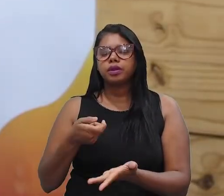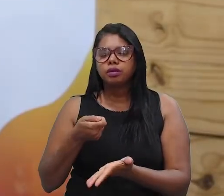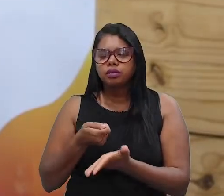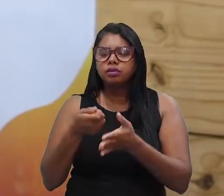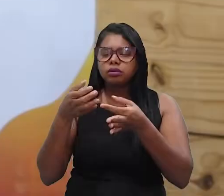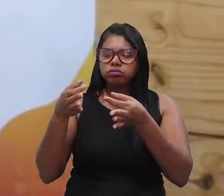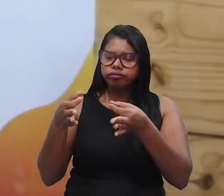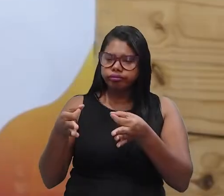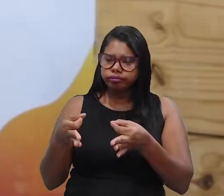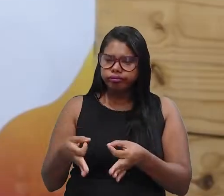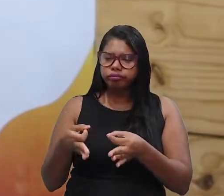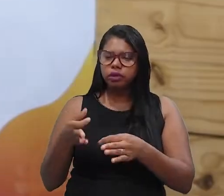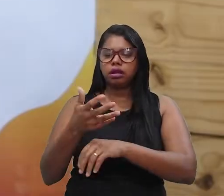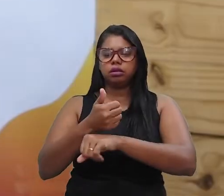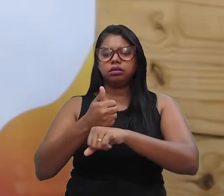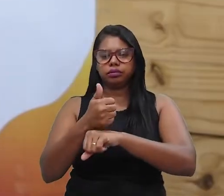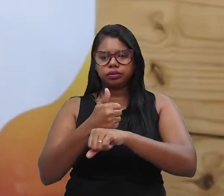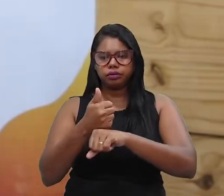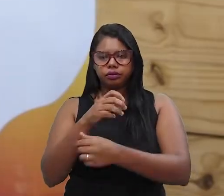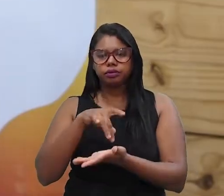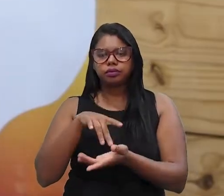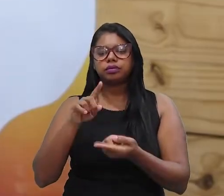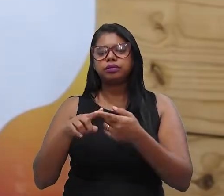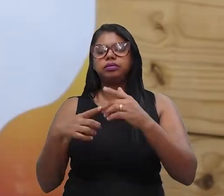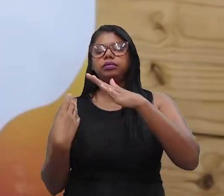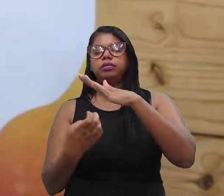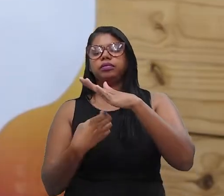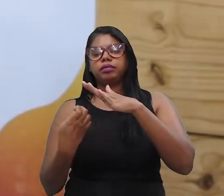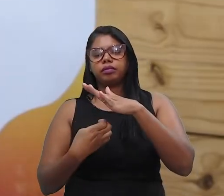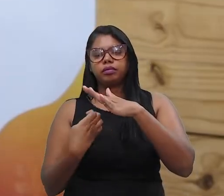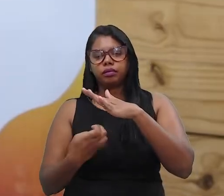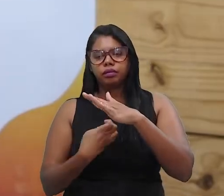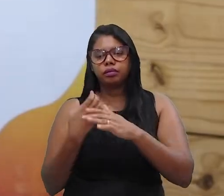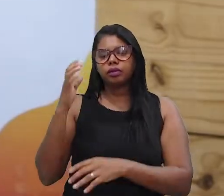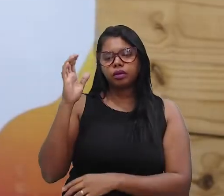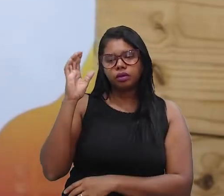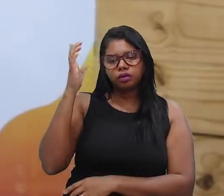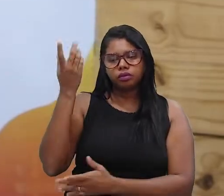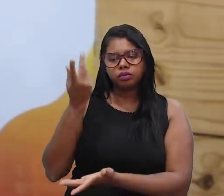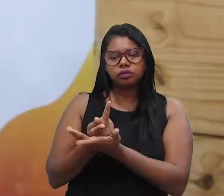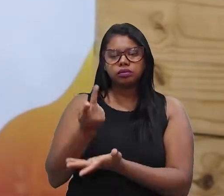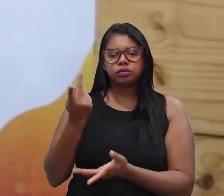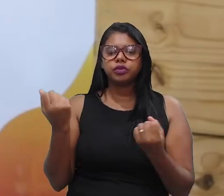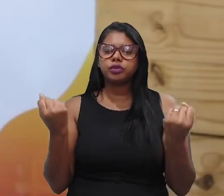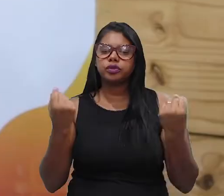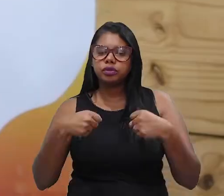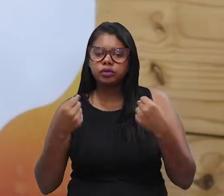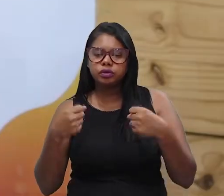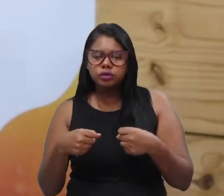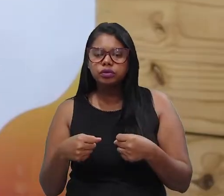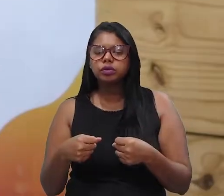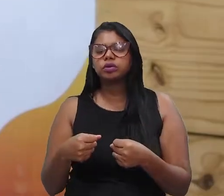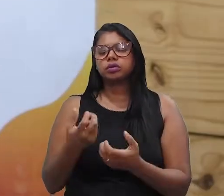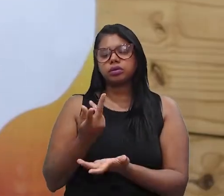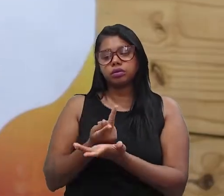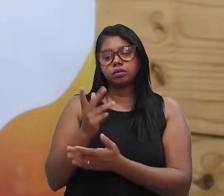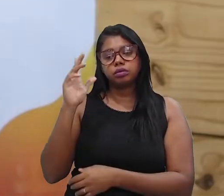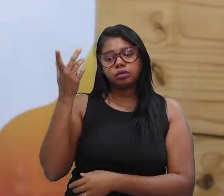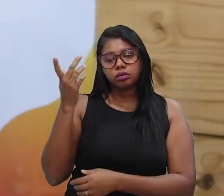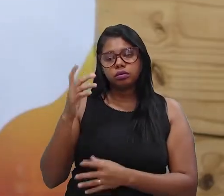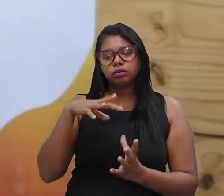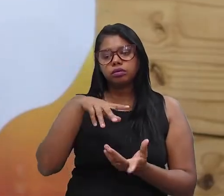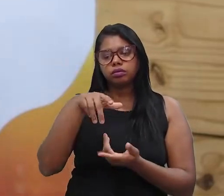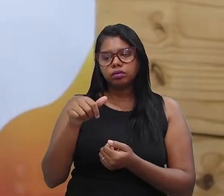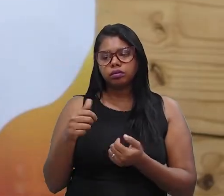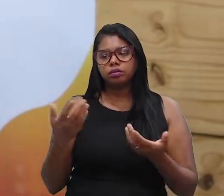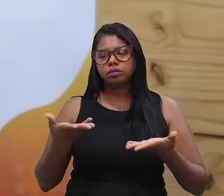correta, onde o profissional e a empresa dessem um resultado necessário para o que está acontecendo com o nosso